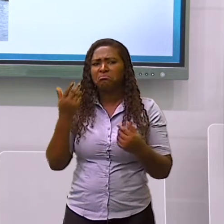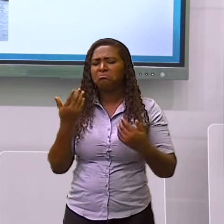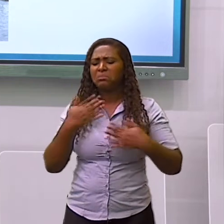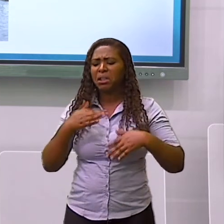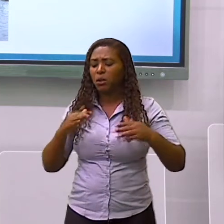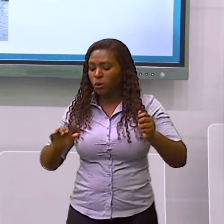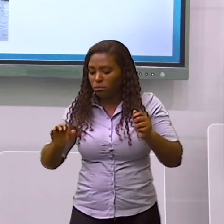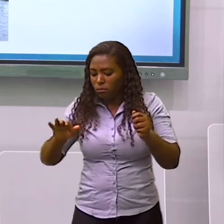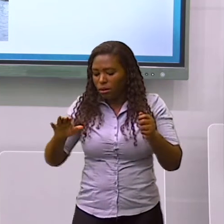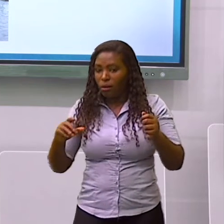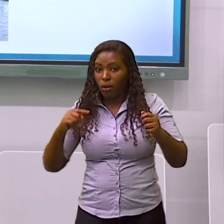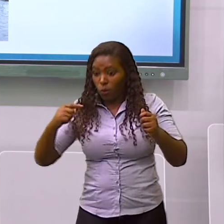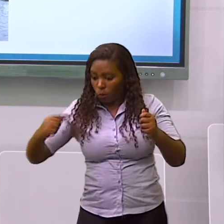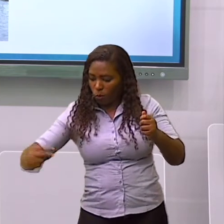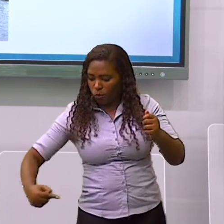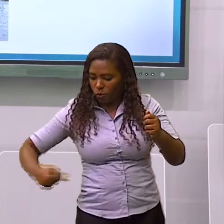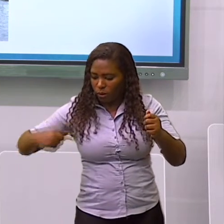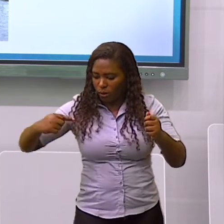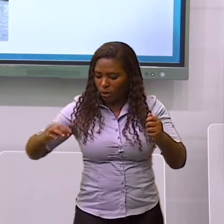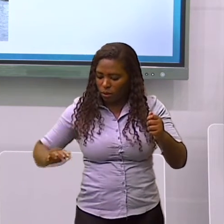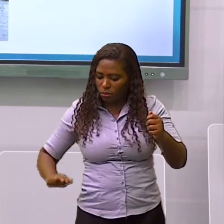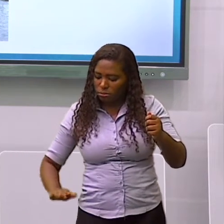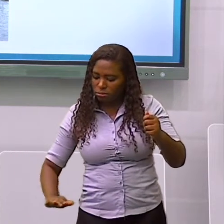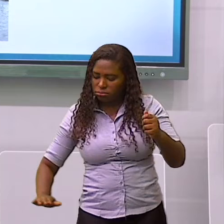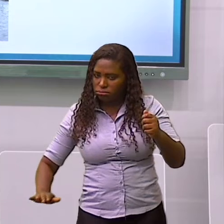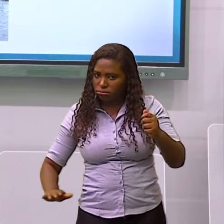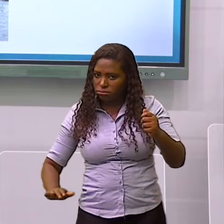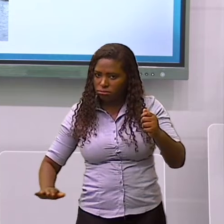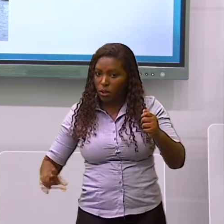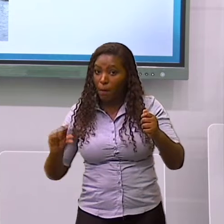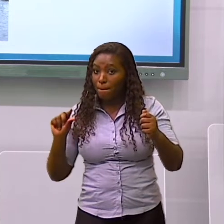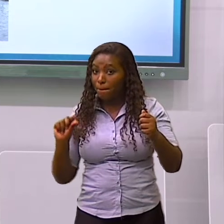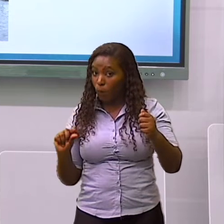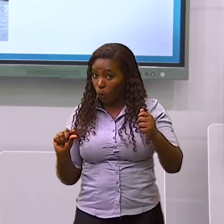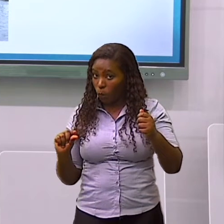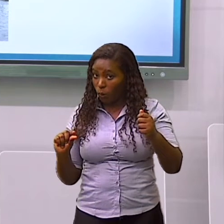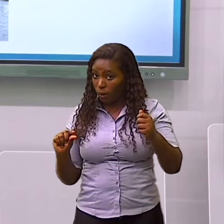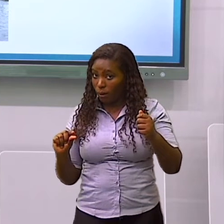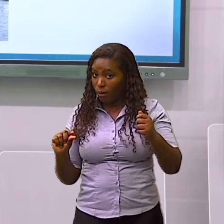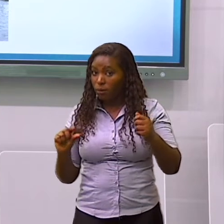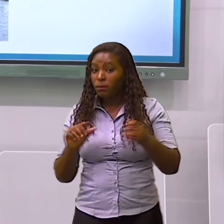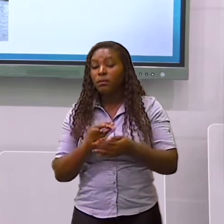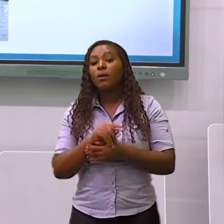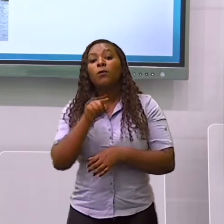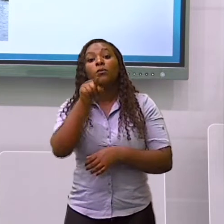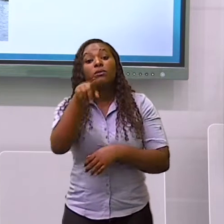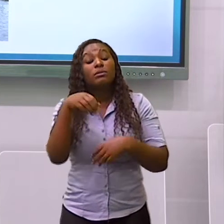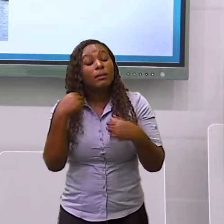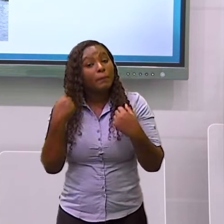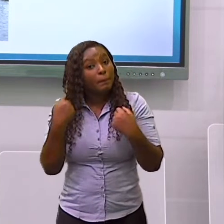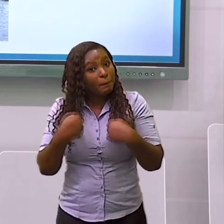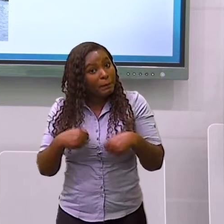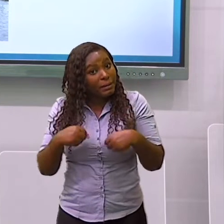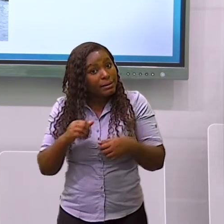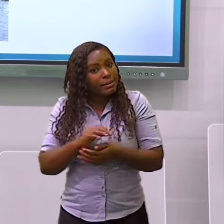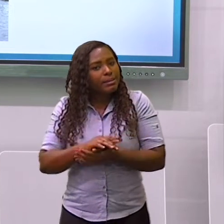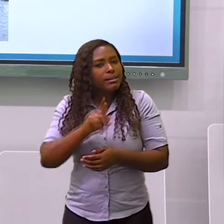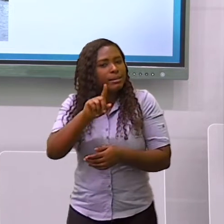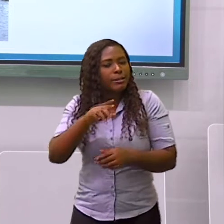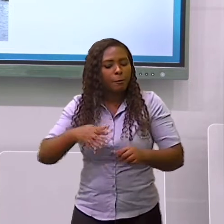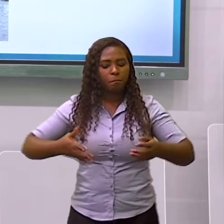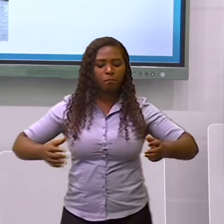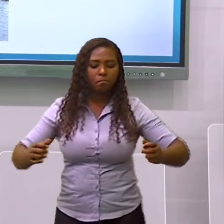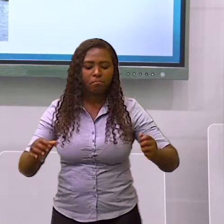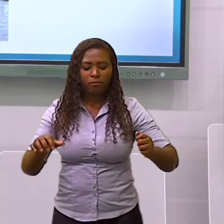assim, resolver seguir em frente, o que você deve fazer? Você vai engatar a marcha,